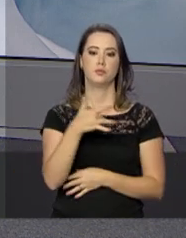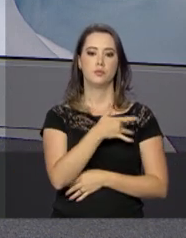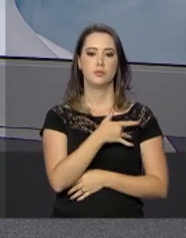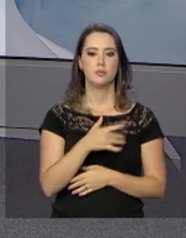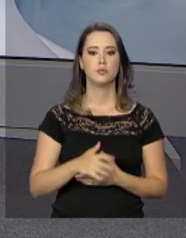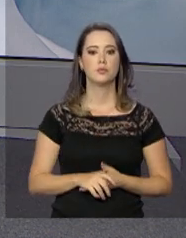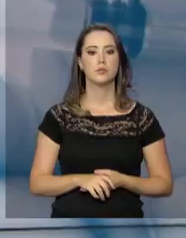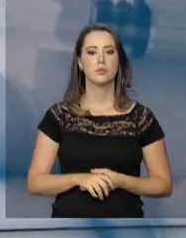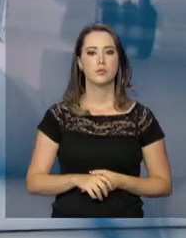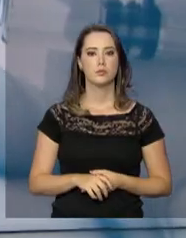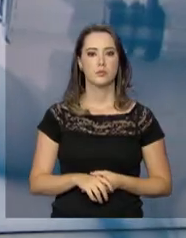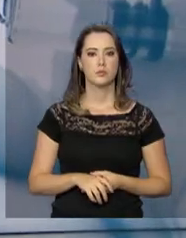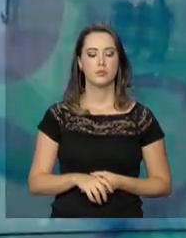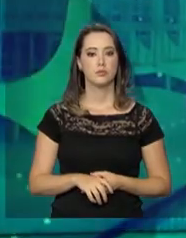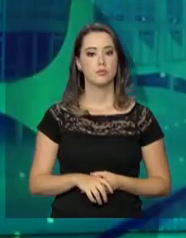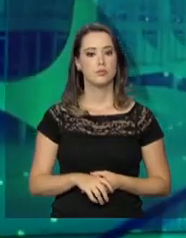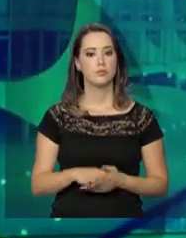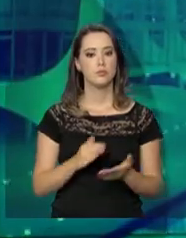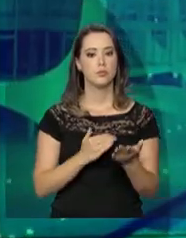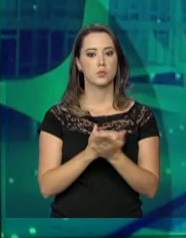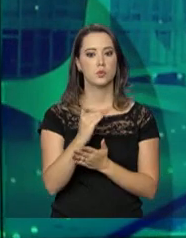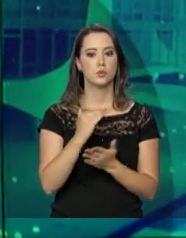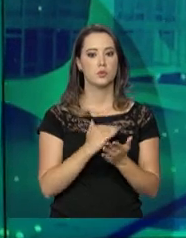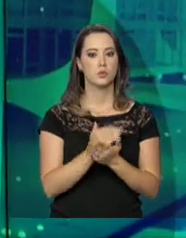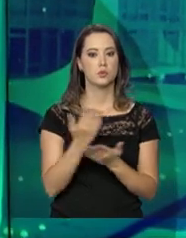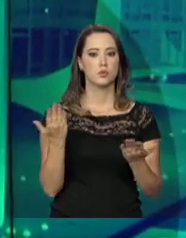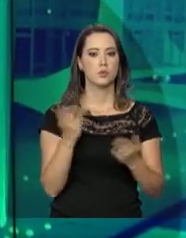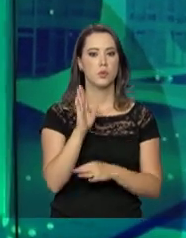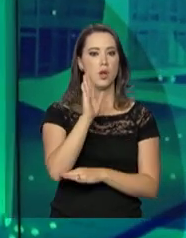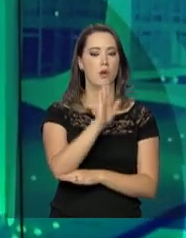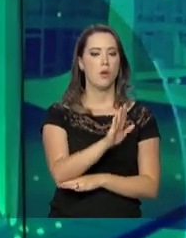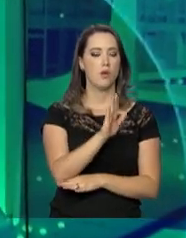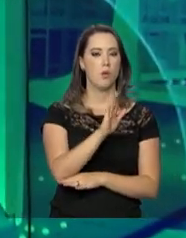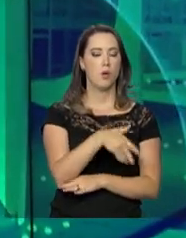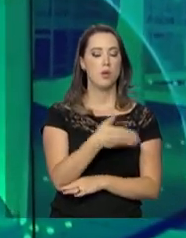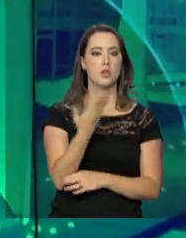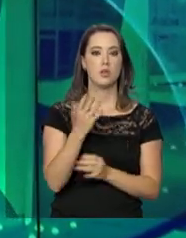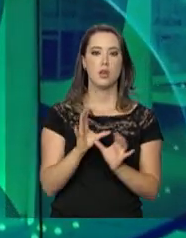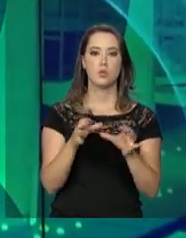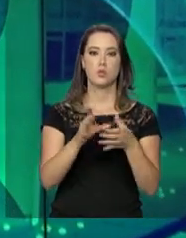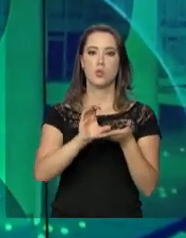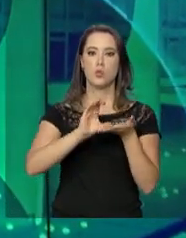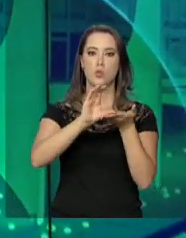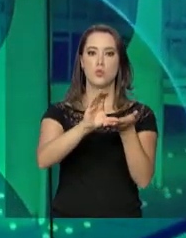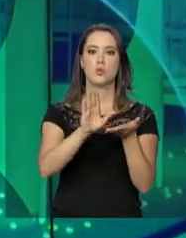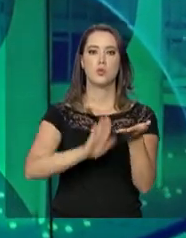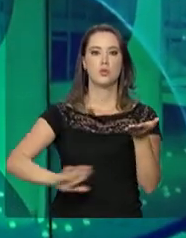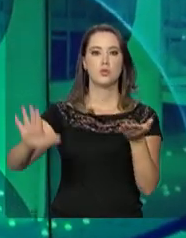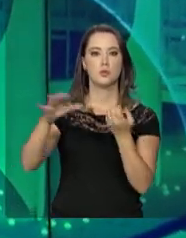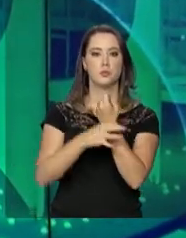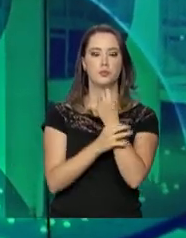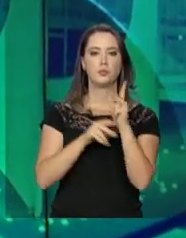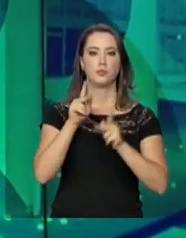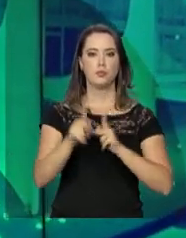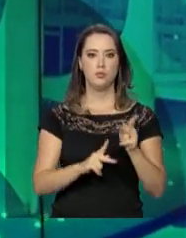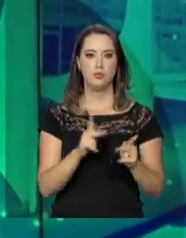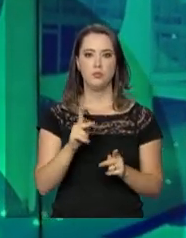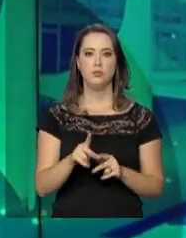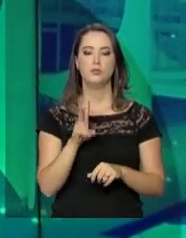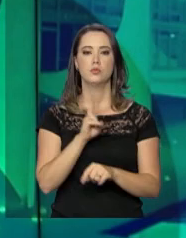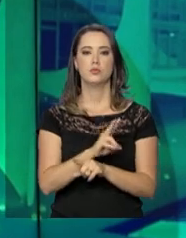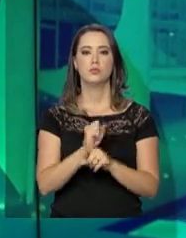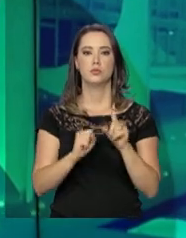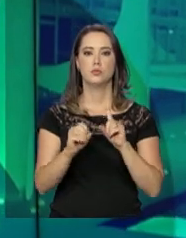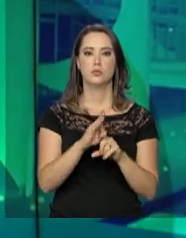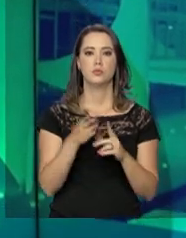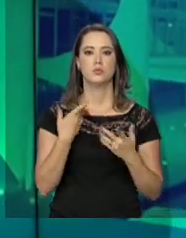Saúde. E foi instalado agora há pouco o Conselho Nacional de Segurança Pública e Defesa Social. Integrado por representantes